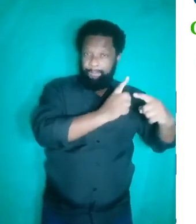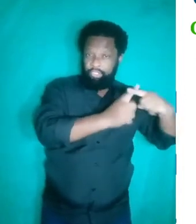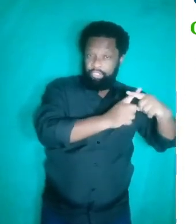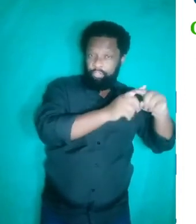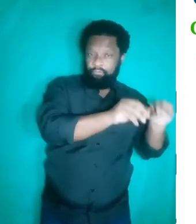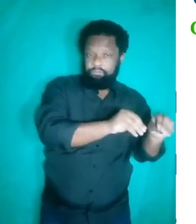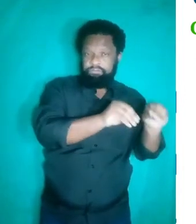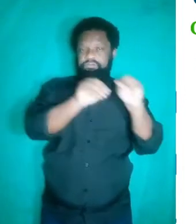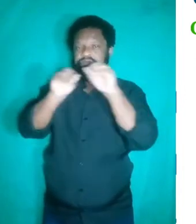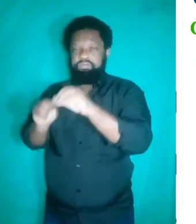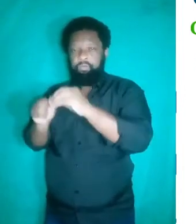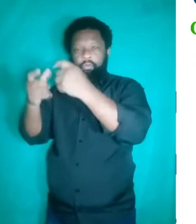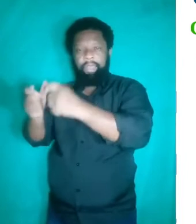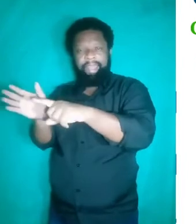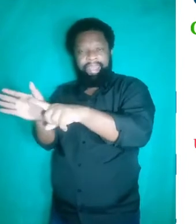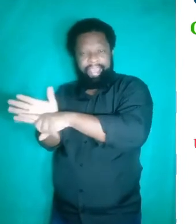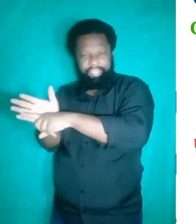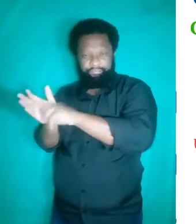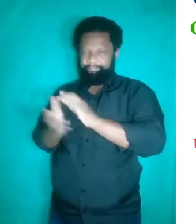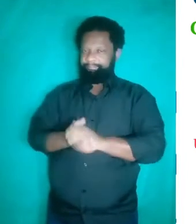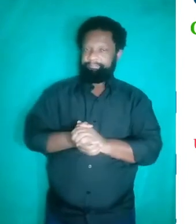positivo para um negativo, ok?